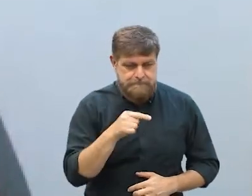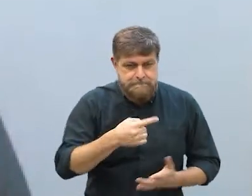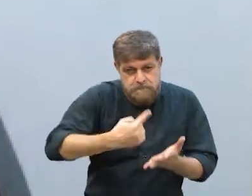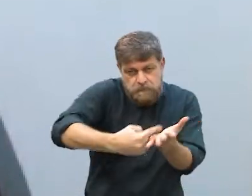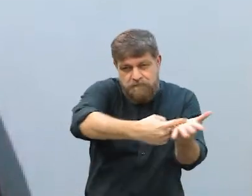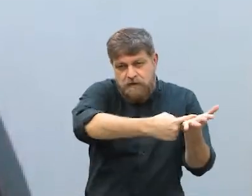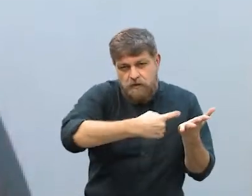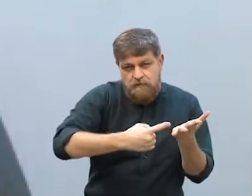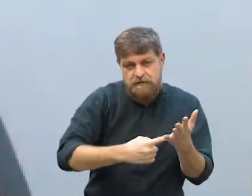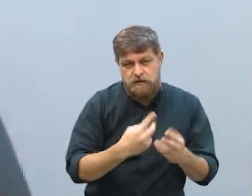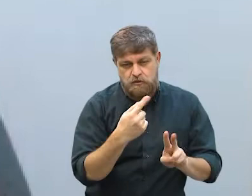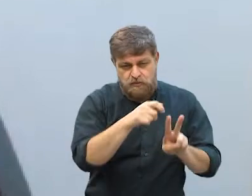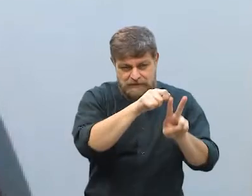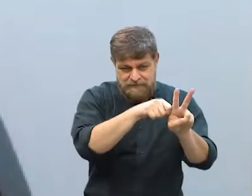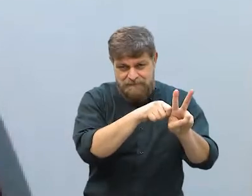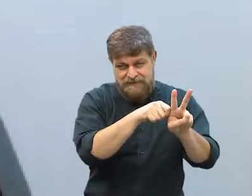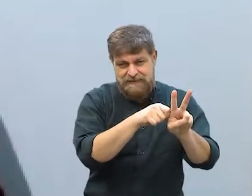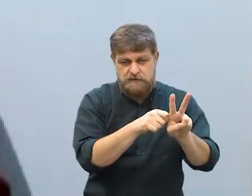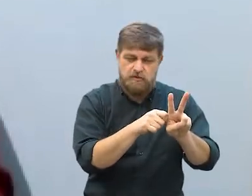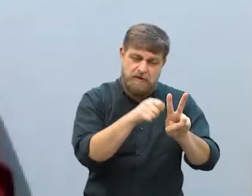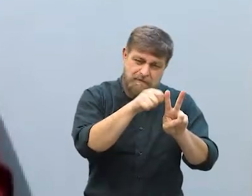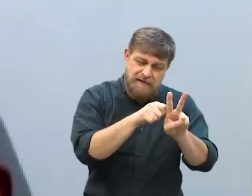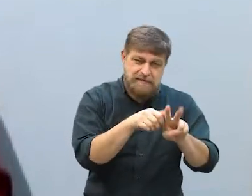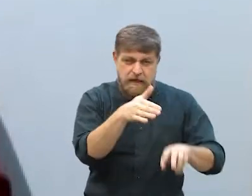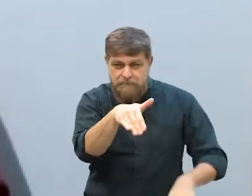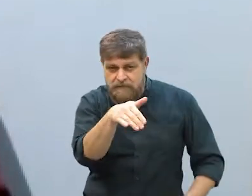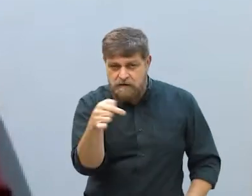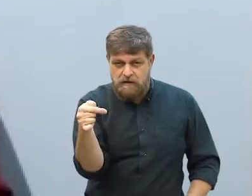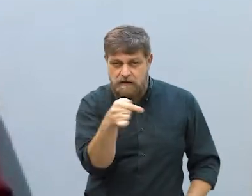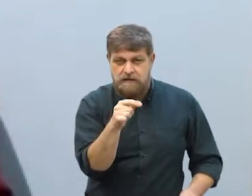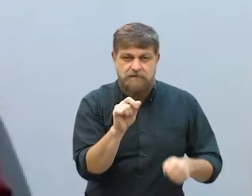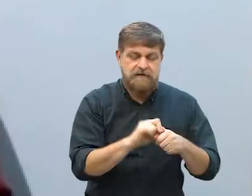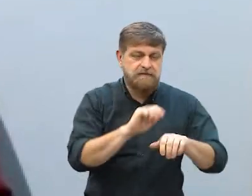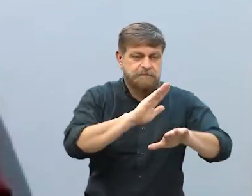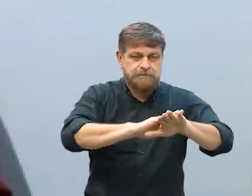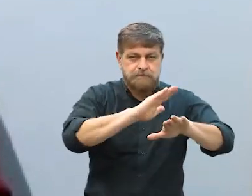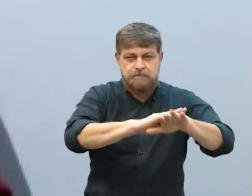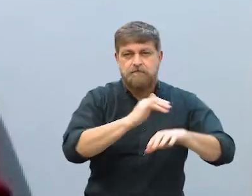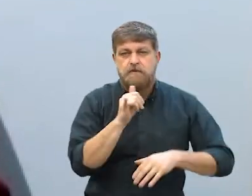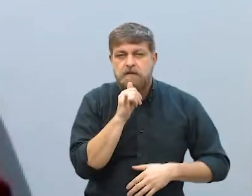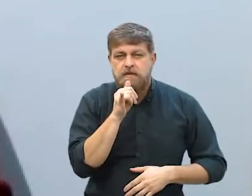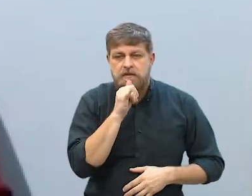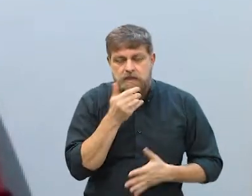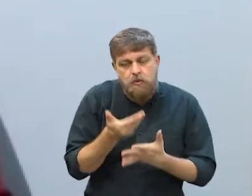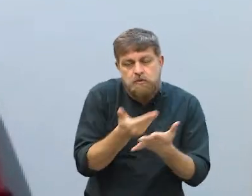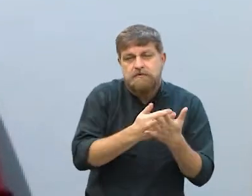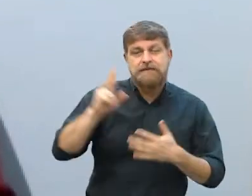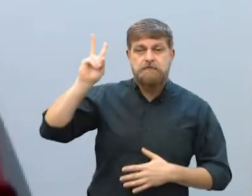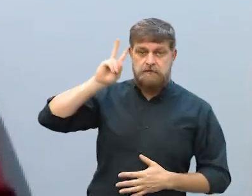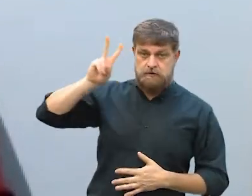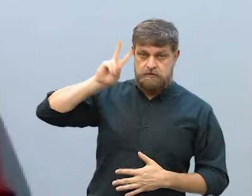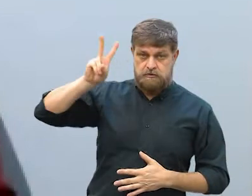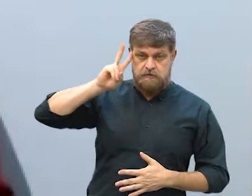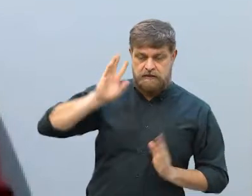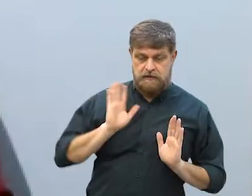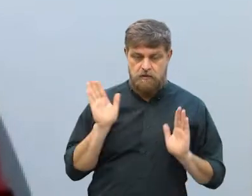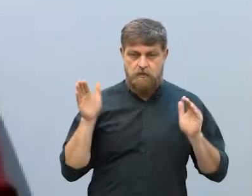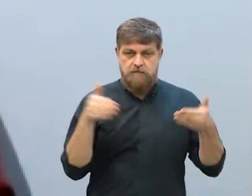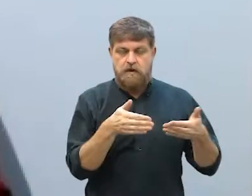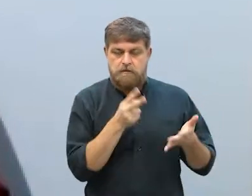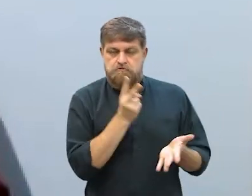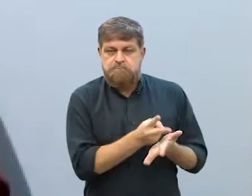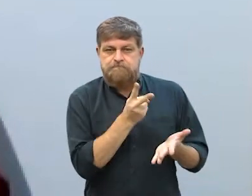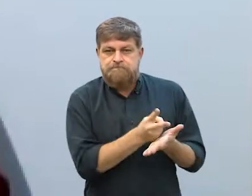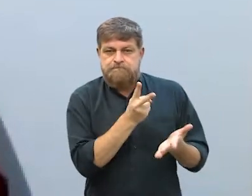mais ou menos 2 meses e meio, não sei, eles fazem por exemplo, estão estudando história. Então, o foco principal